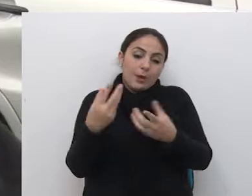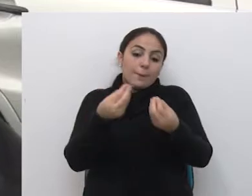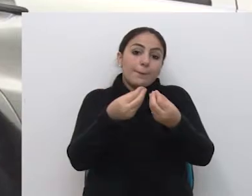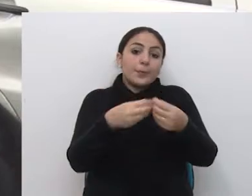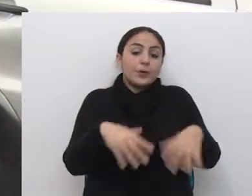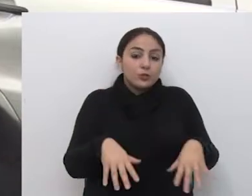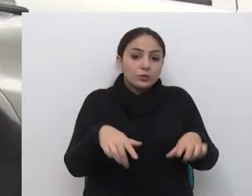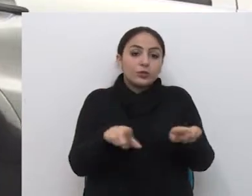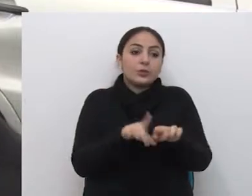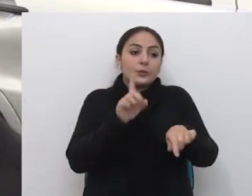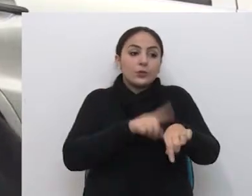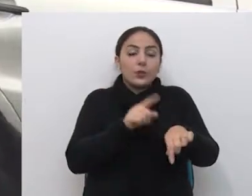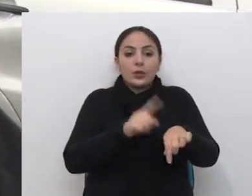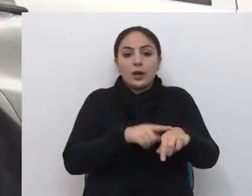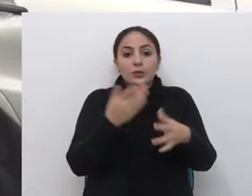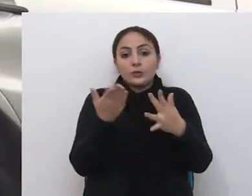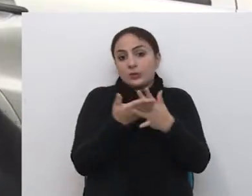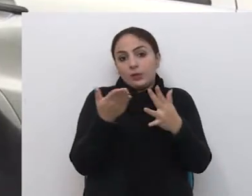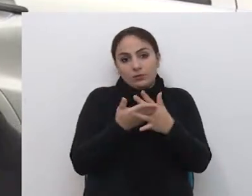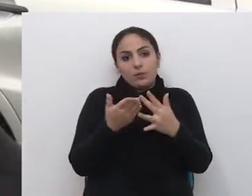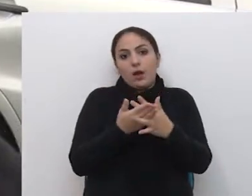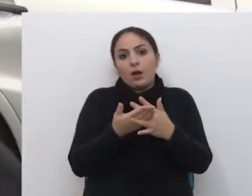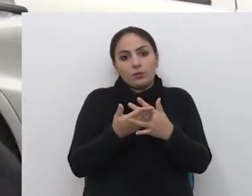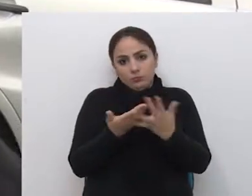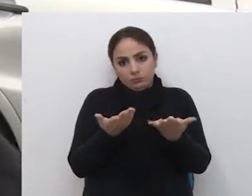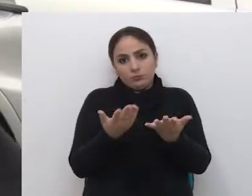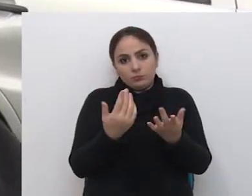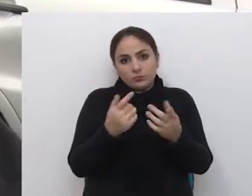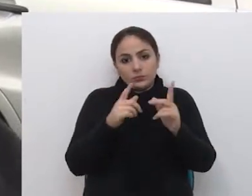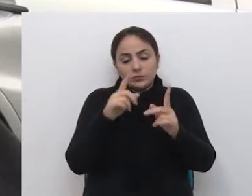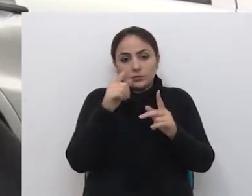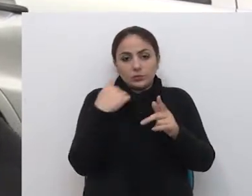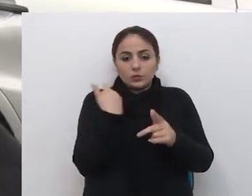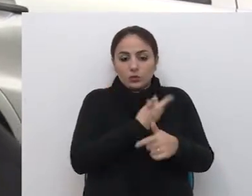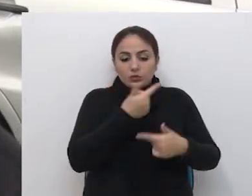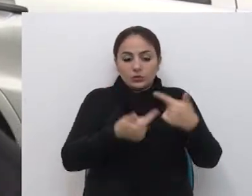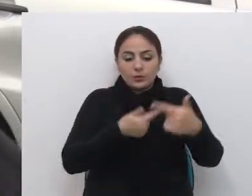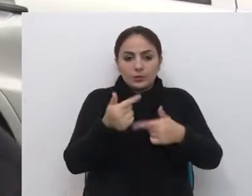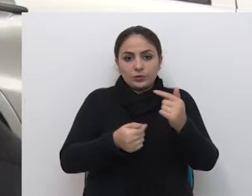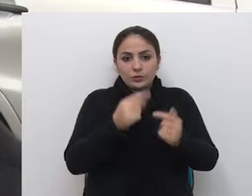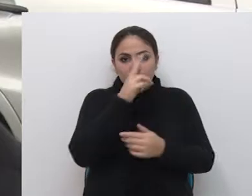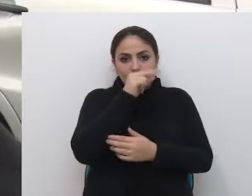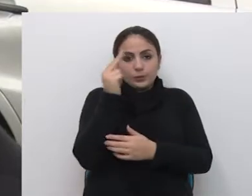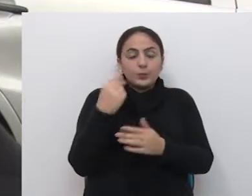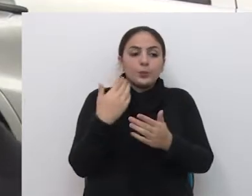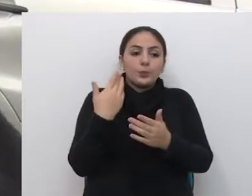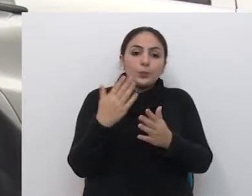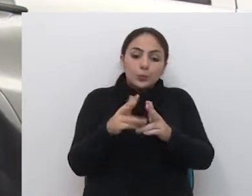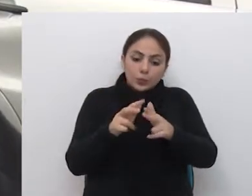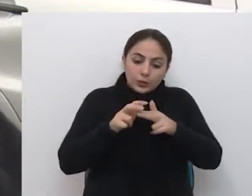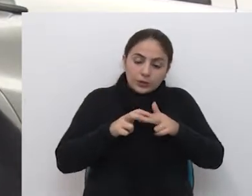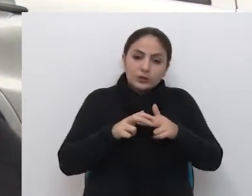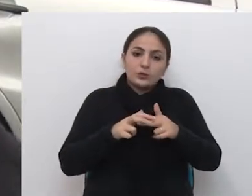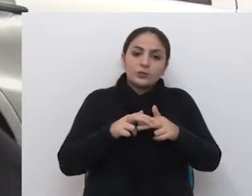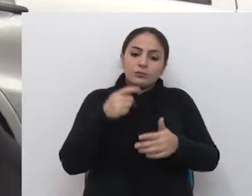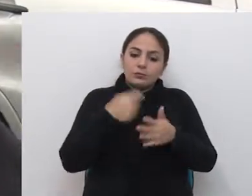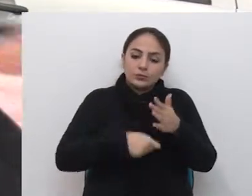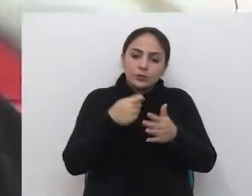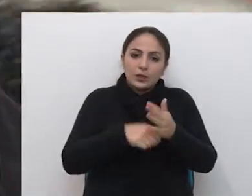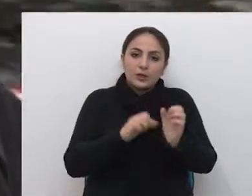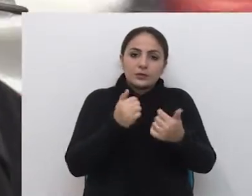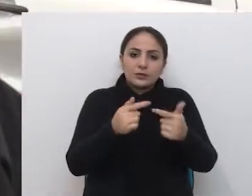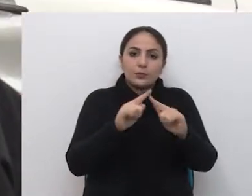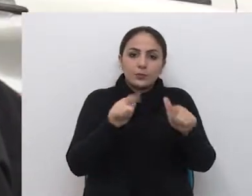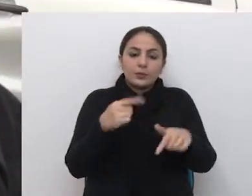interferindo então, inclusive, na hora intrajornada dos nossos servidores municipais. Por isso, essa pauta de reivindicação, esse ato